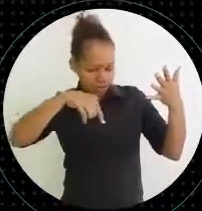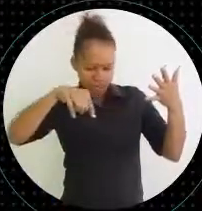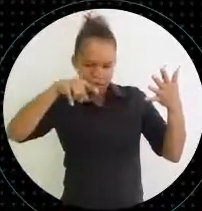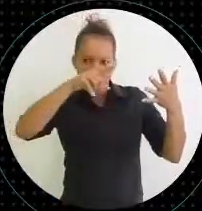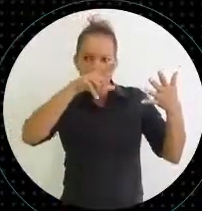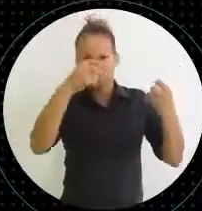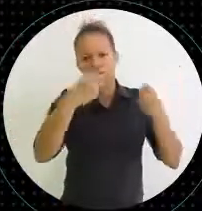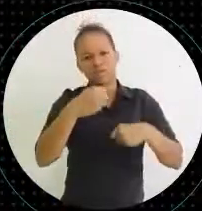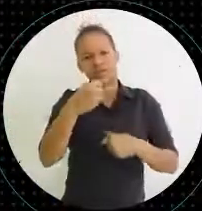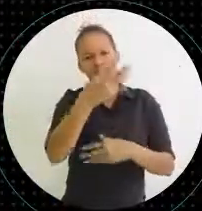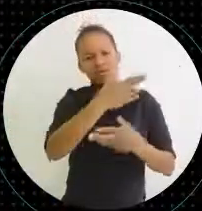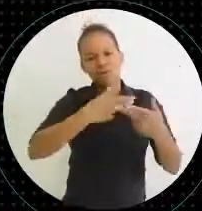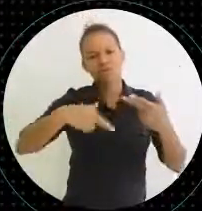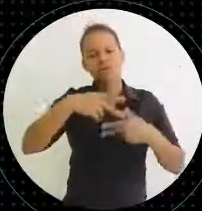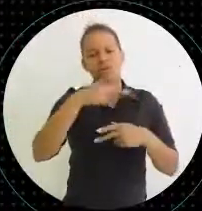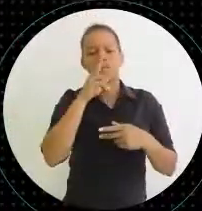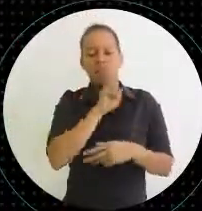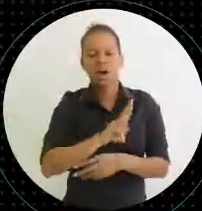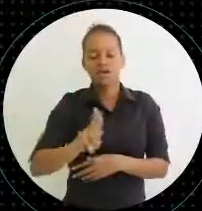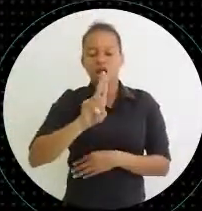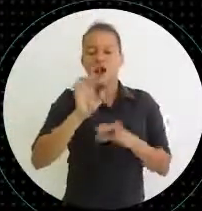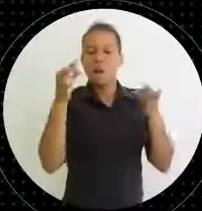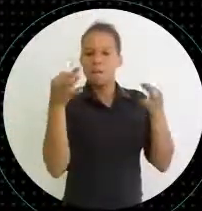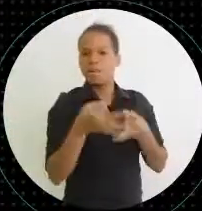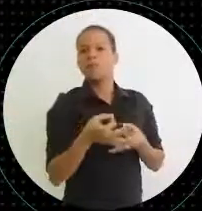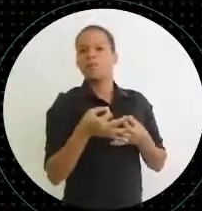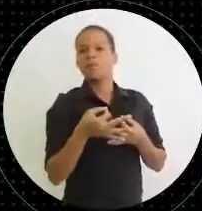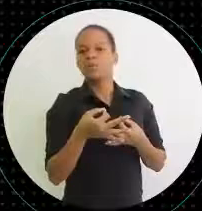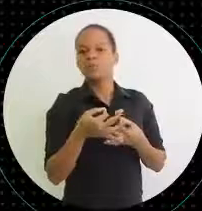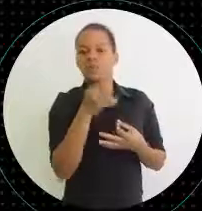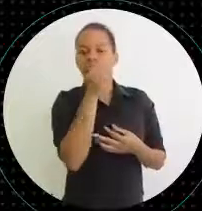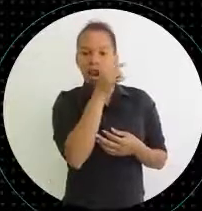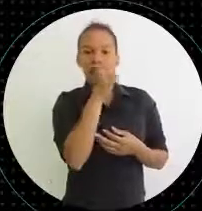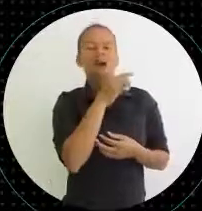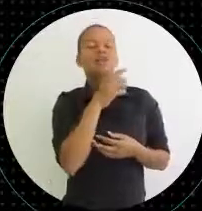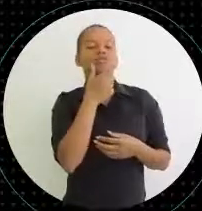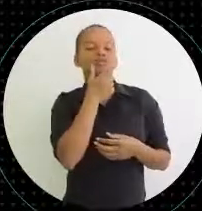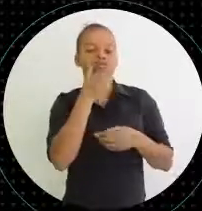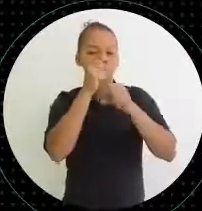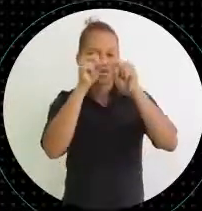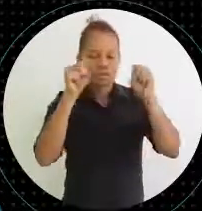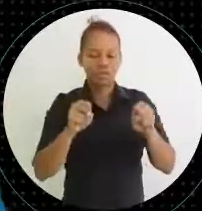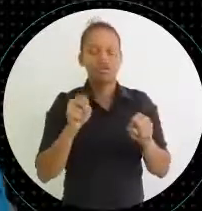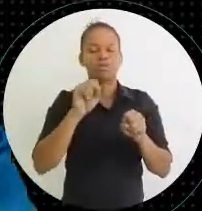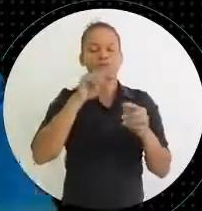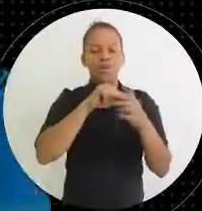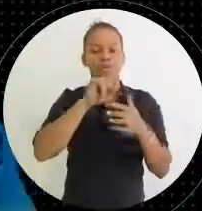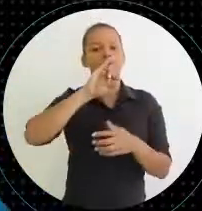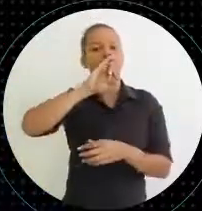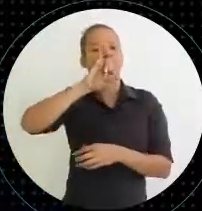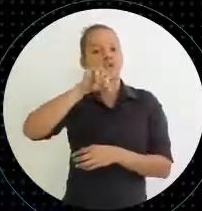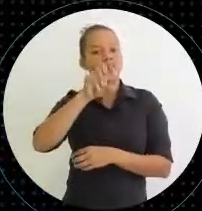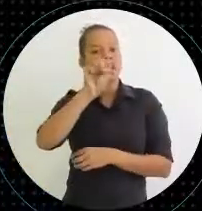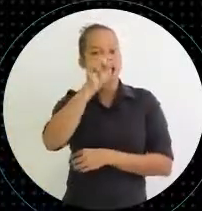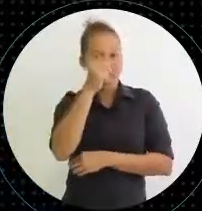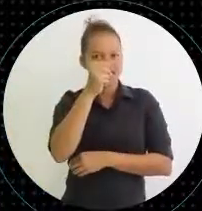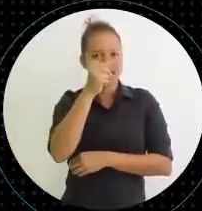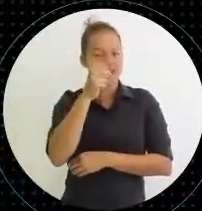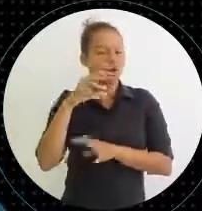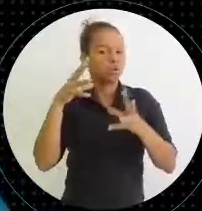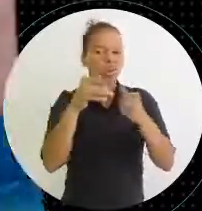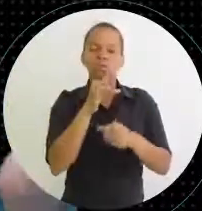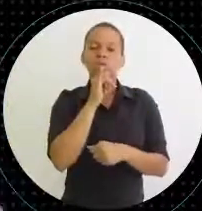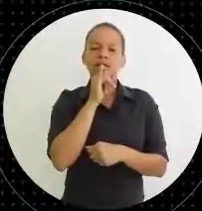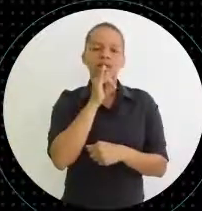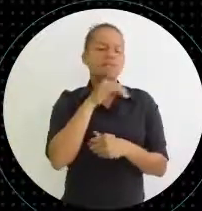precisar das funções de JavaScript pronta, que está lá no Bootstrap.js. Então, todos esses